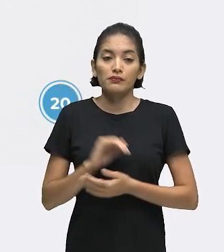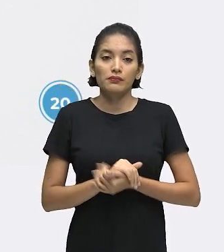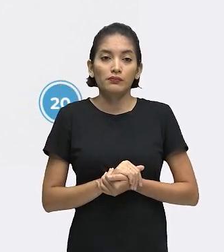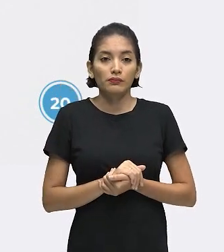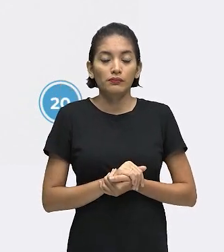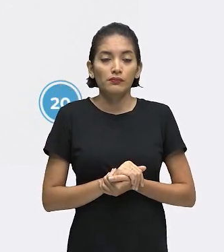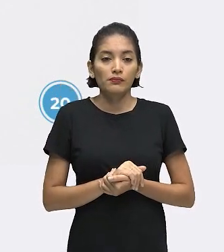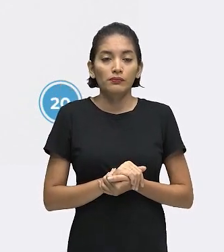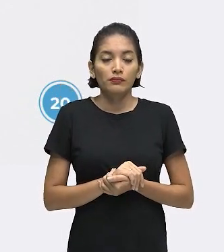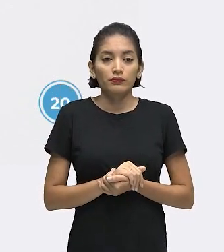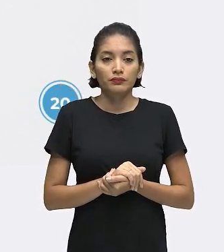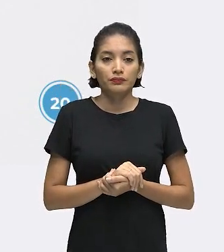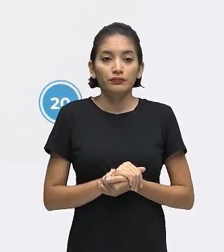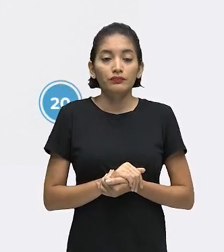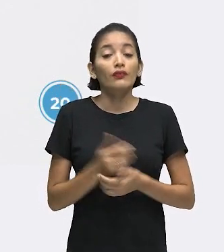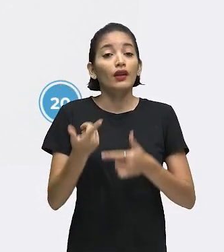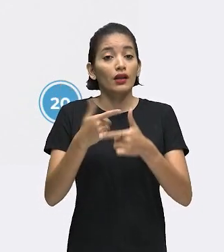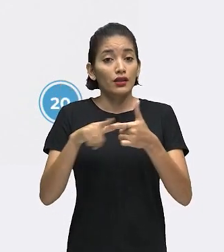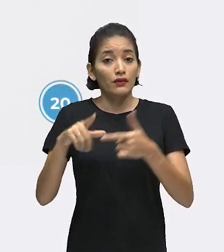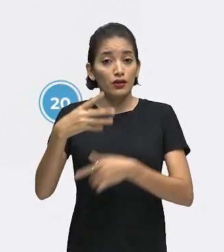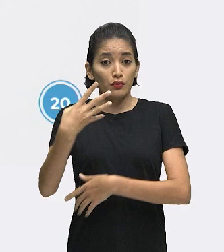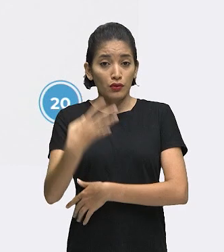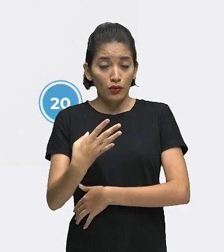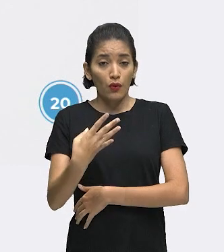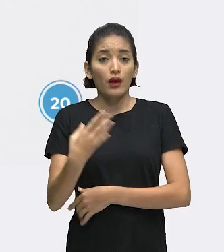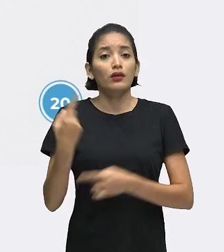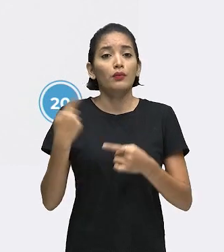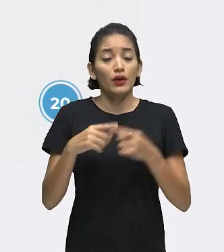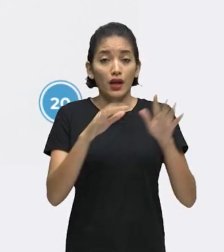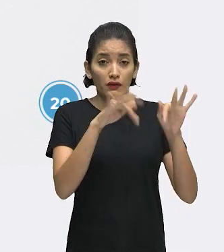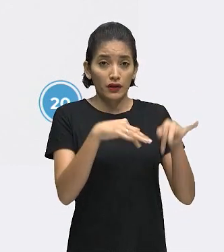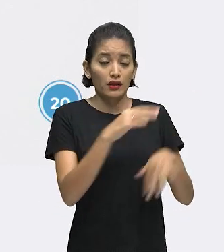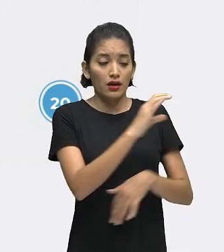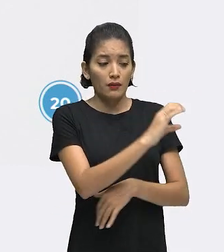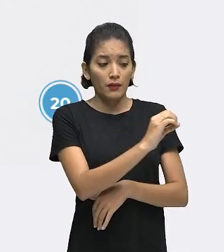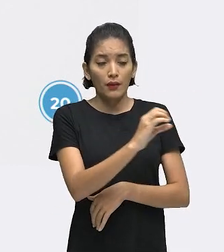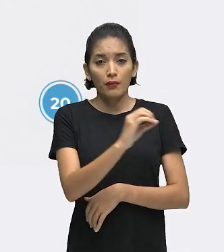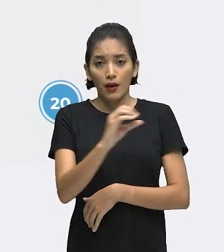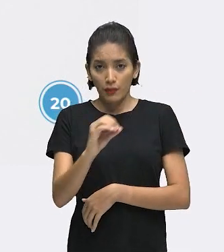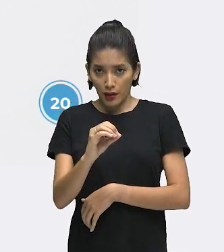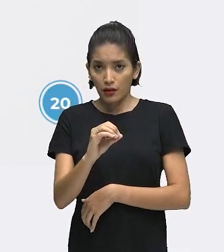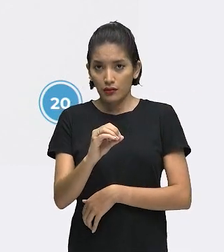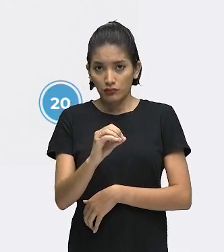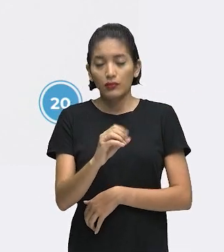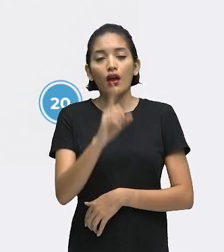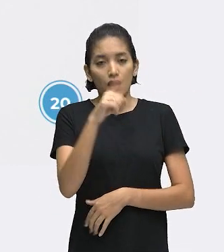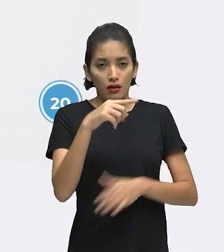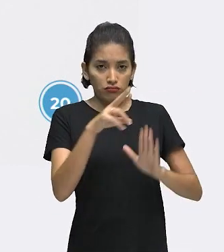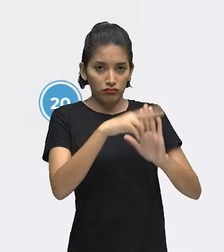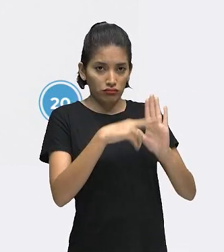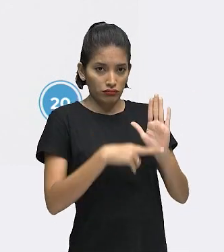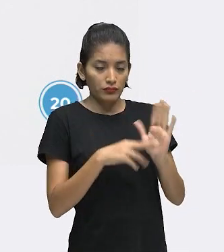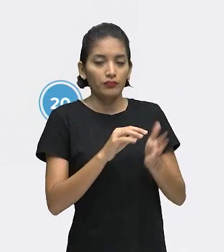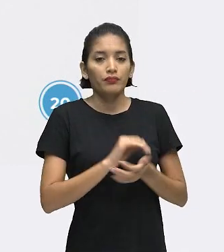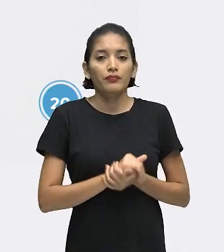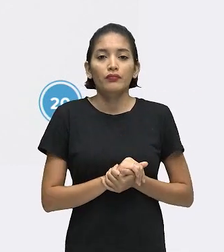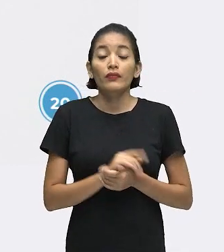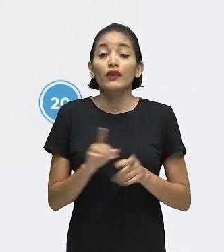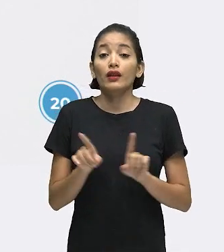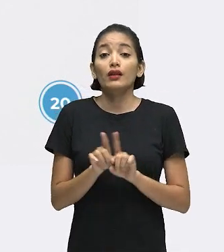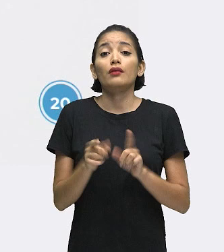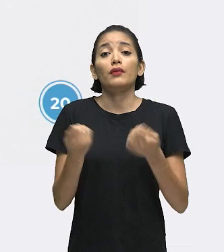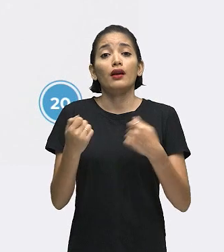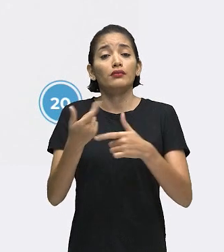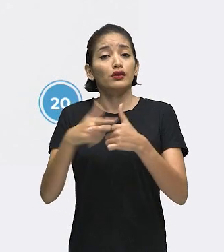Item B é divisível por 4 porque termina em 00. Esse é um dos critérios. E também é divisível